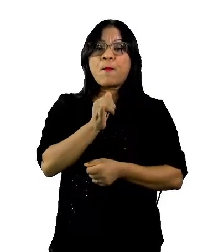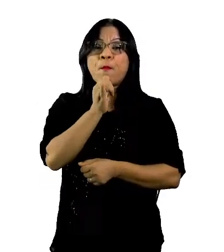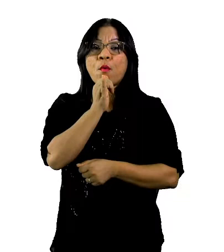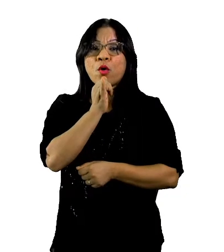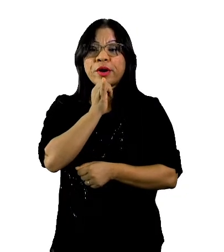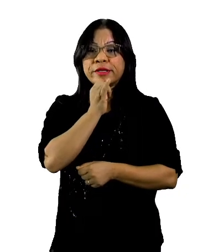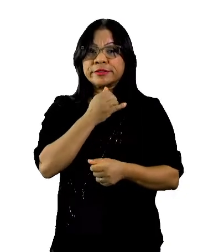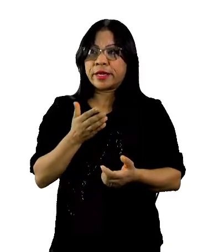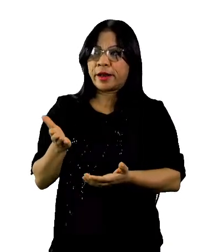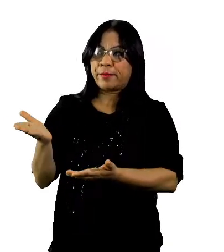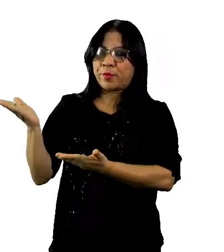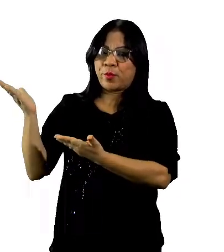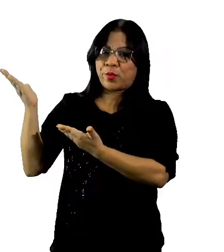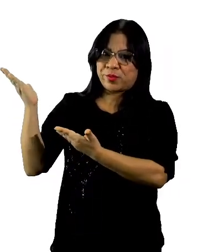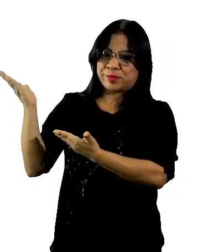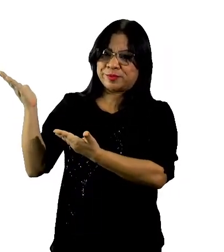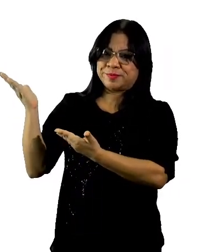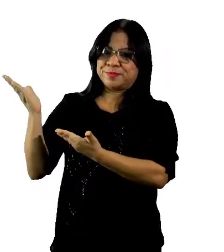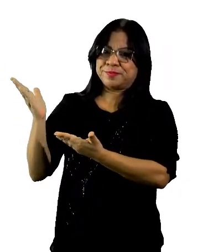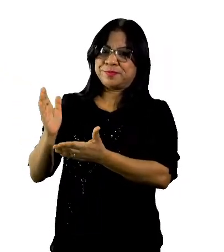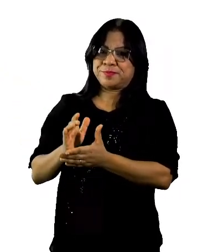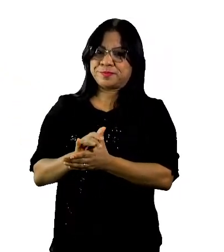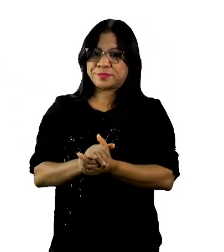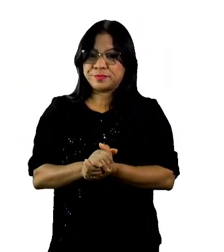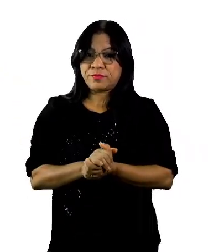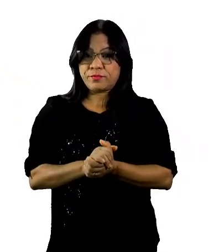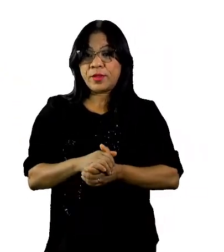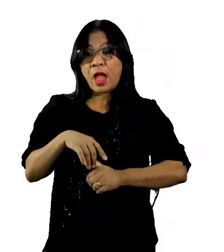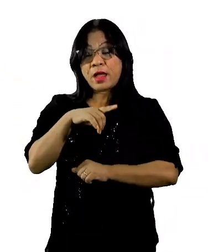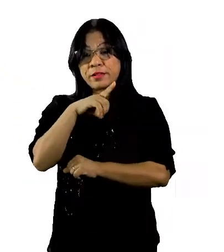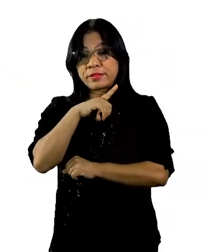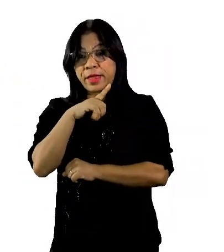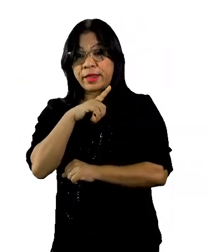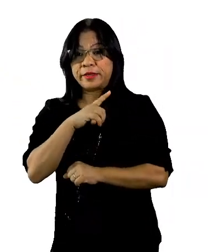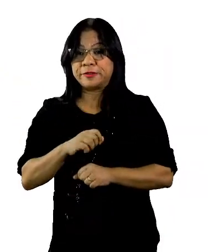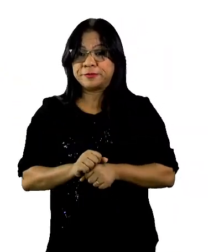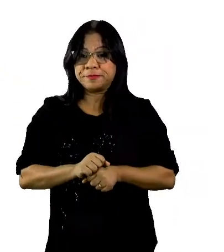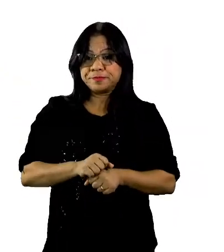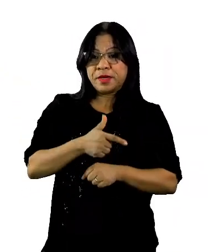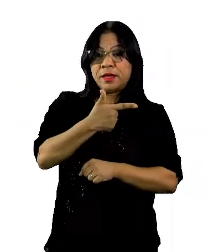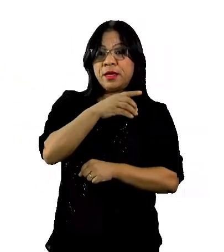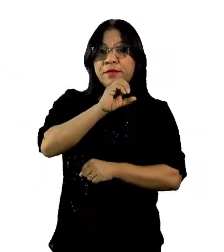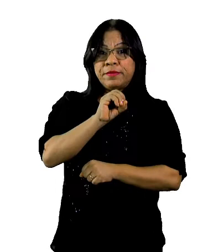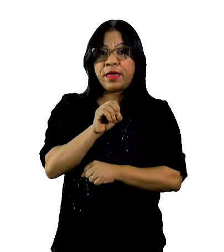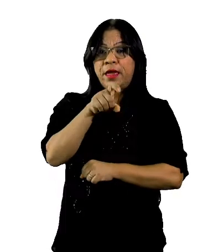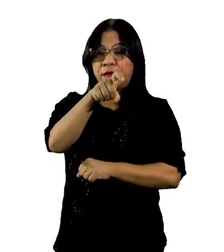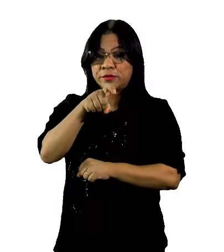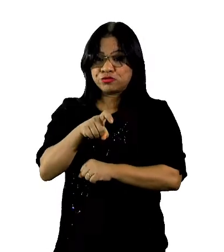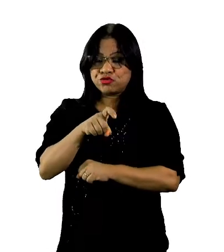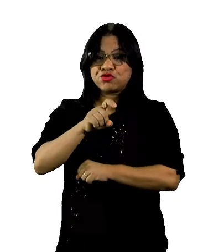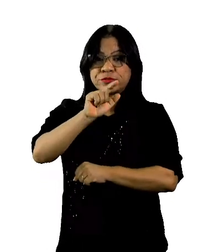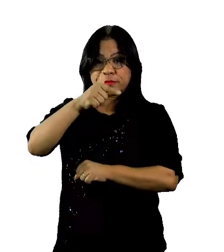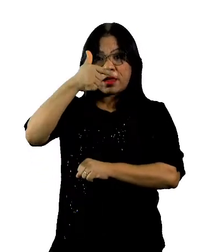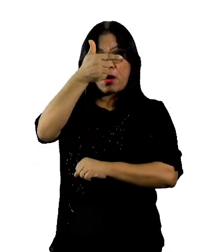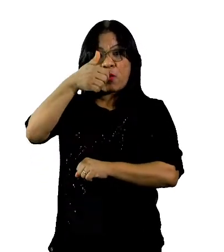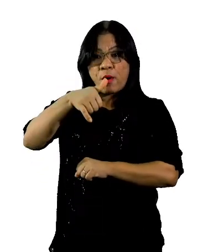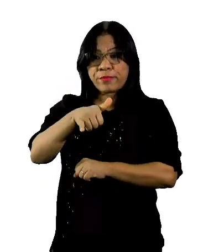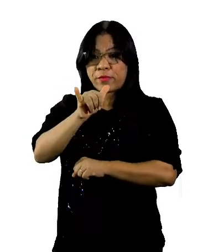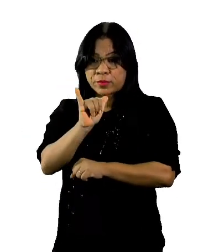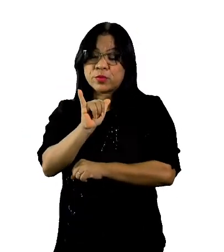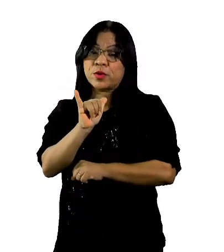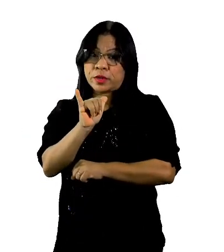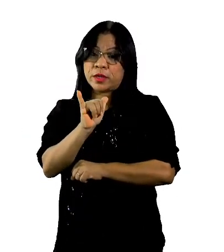nós temos o seguinte. Monômio 10x ao quadrado y e o monômio menos 2/3 x ao quadrado y. São